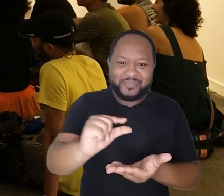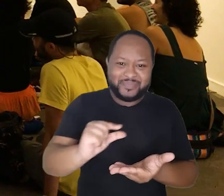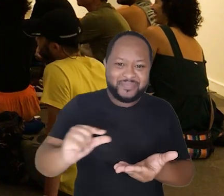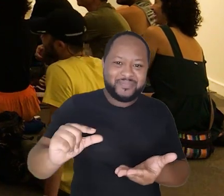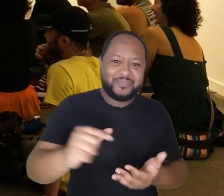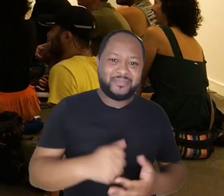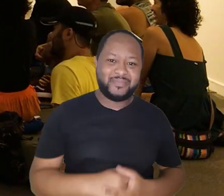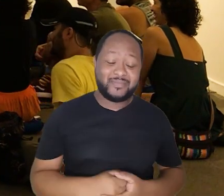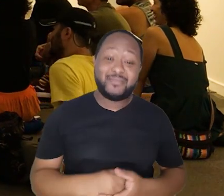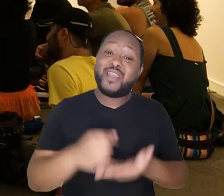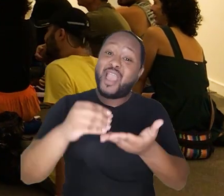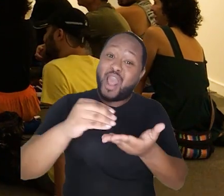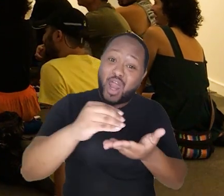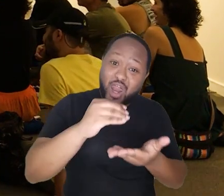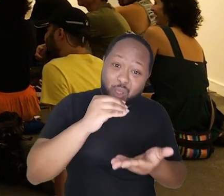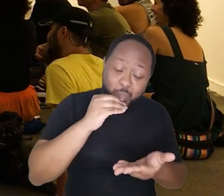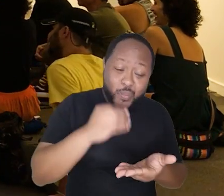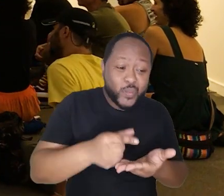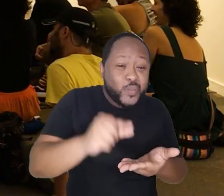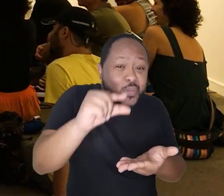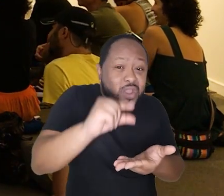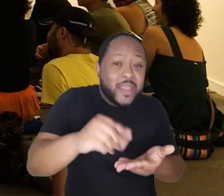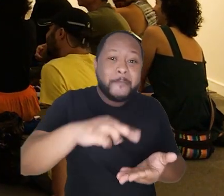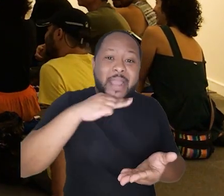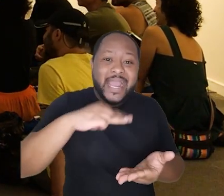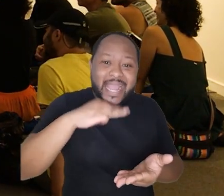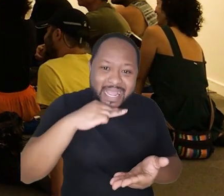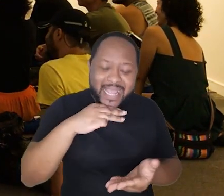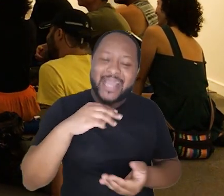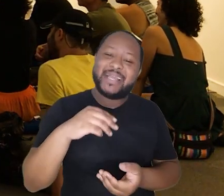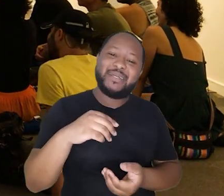chegar aqui. Um pouquinho de manga, um pouquinho